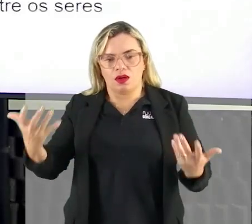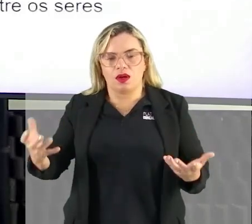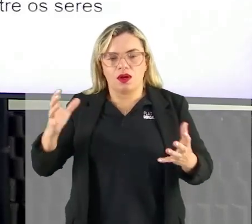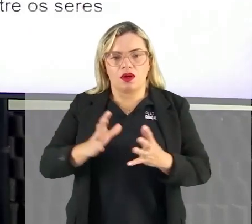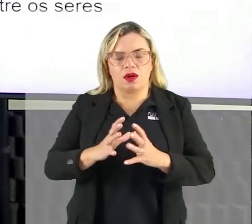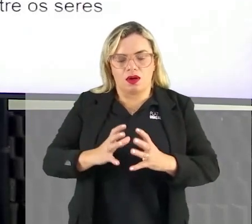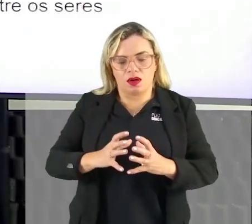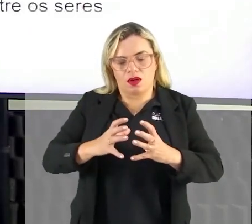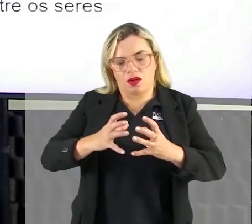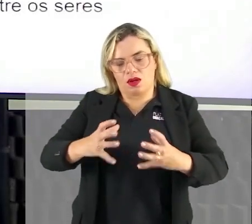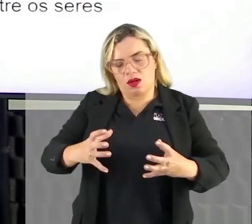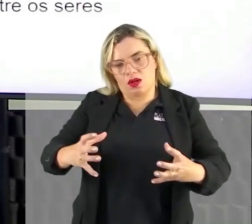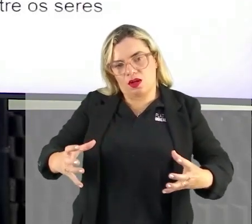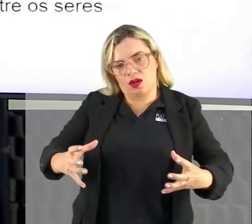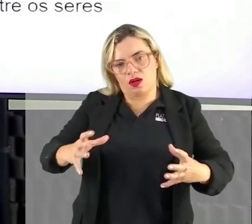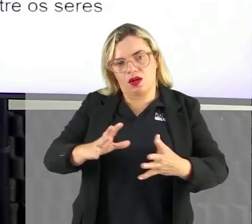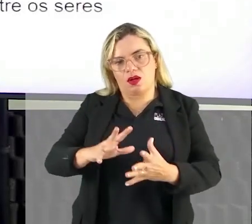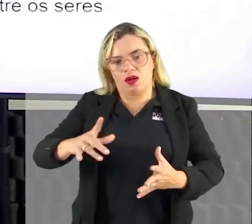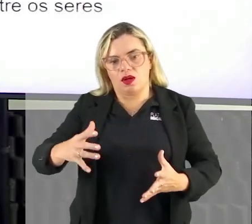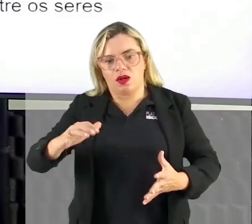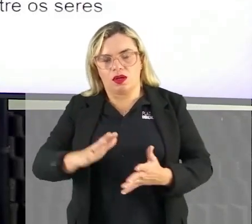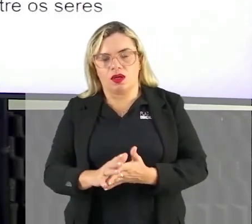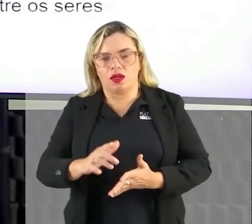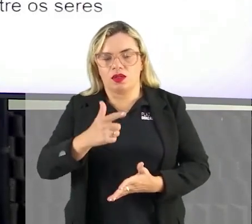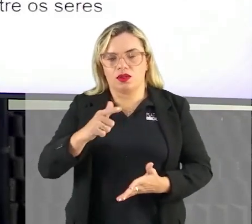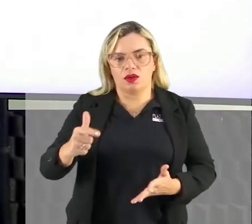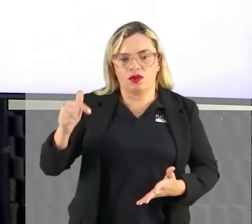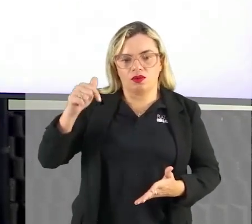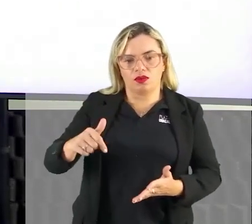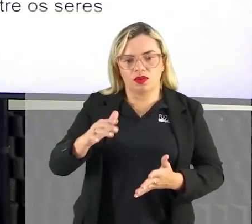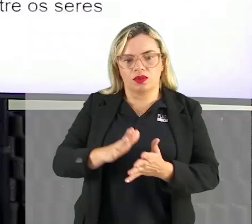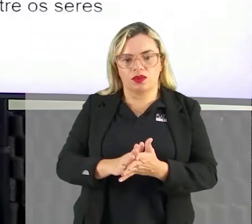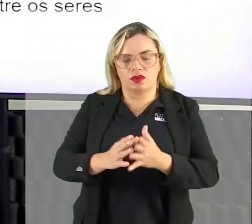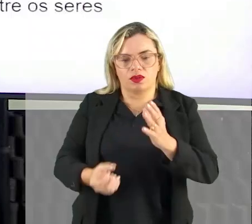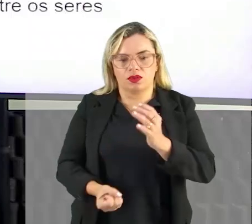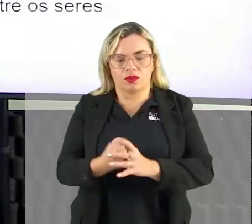jaqueiras no nosso ambiente, onde ela não é nativa,